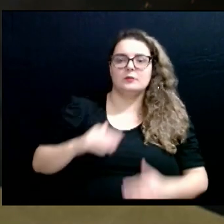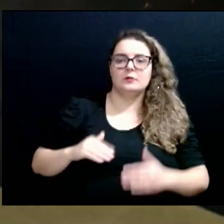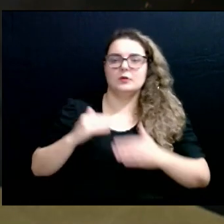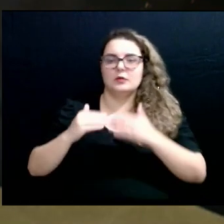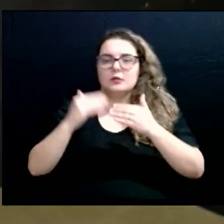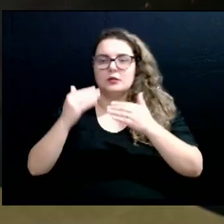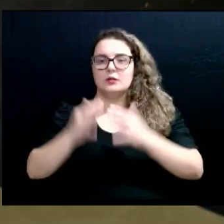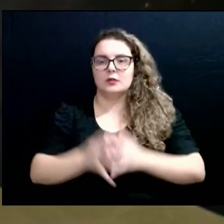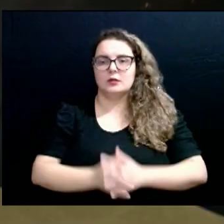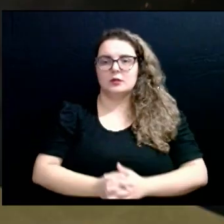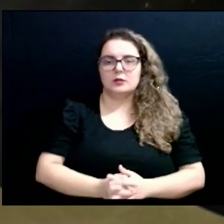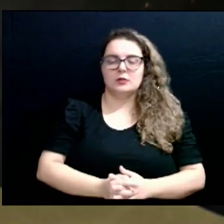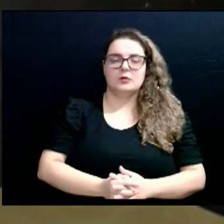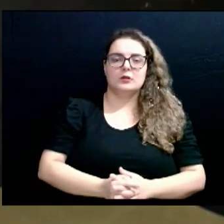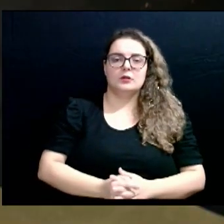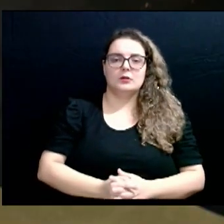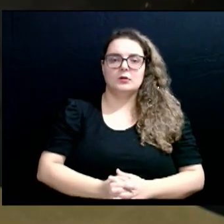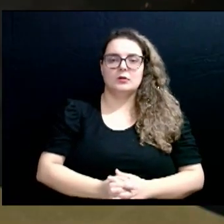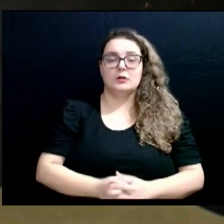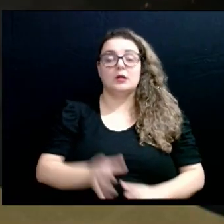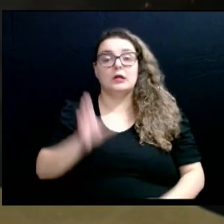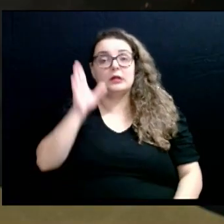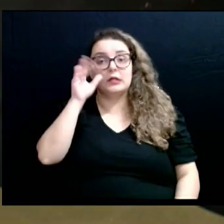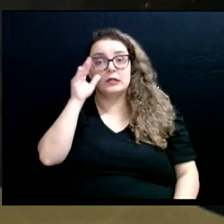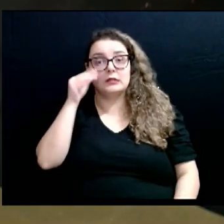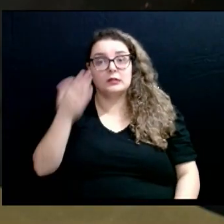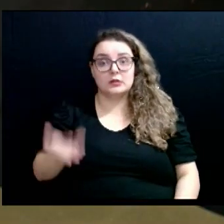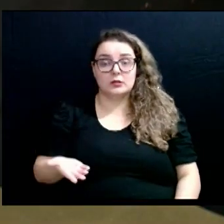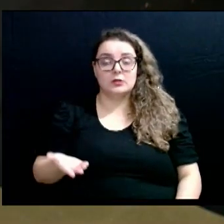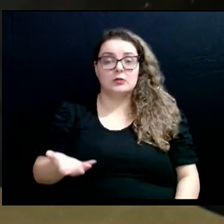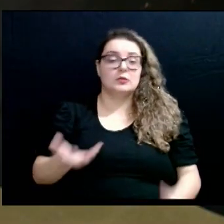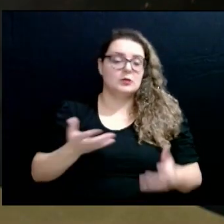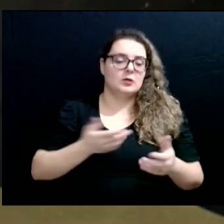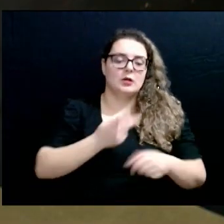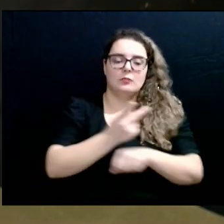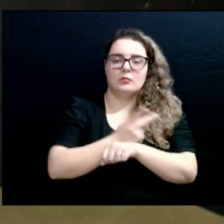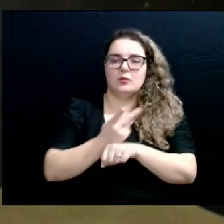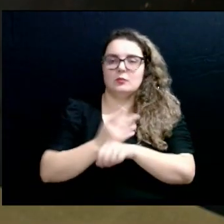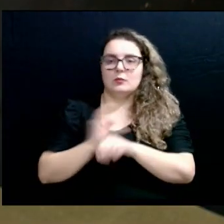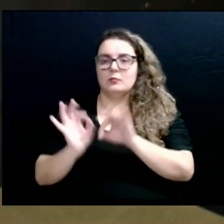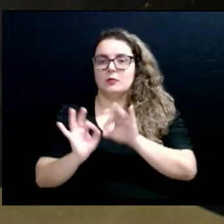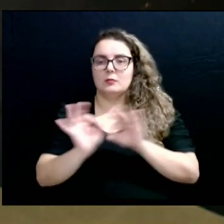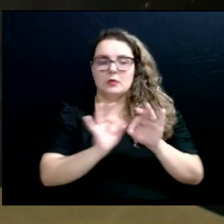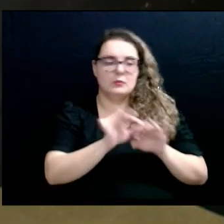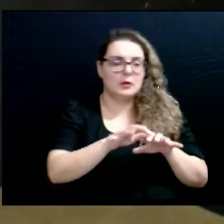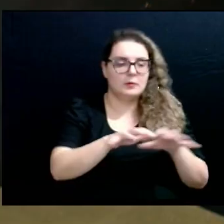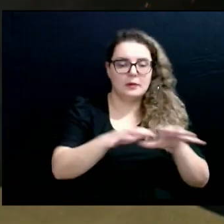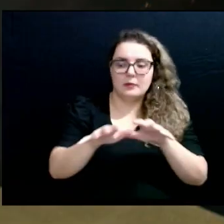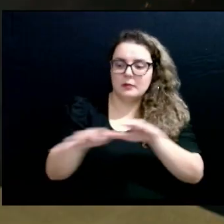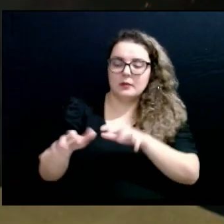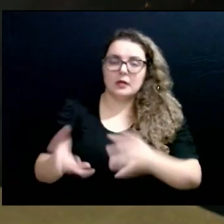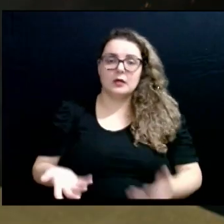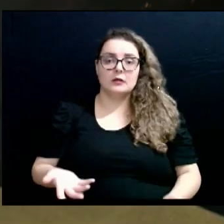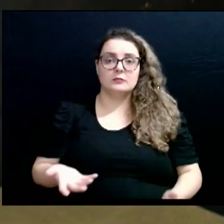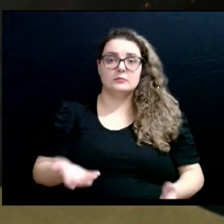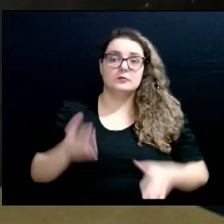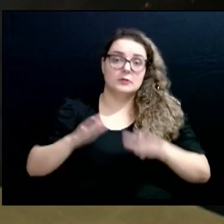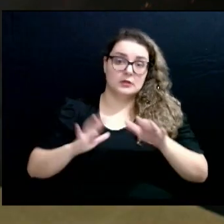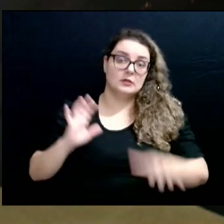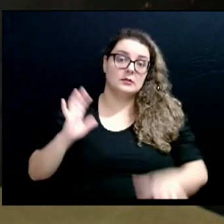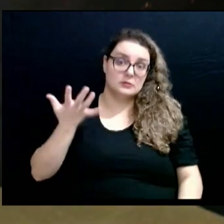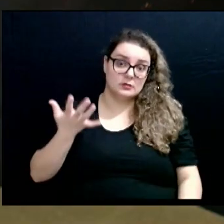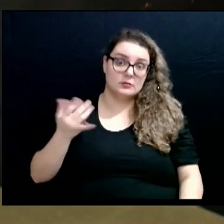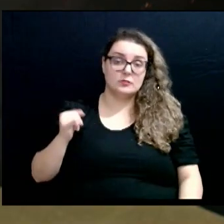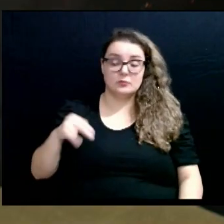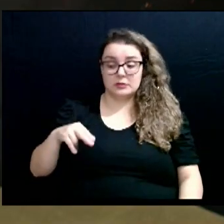tá curiosa, né? E quer buscar, quer mexer aqui, quer mexer ali. E às vezes acontece um incidente. E aí a